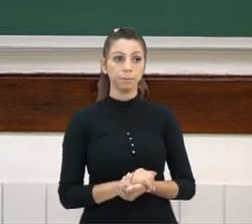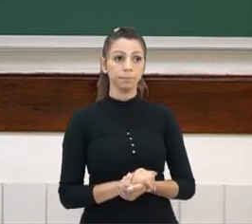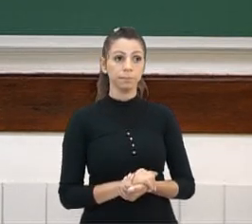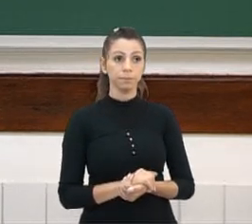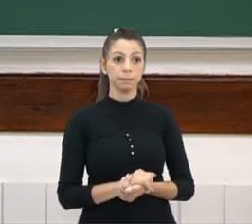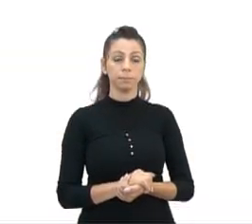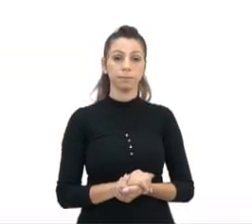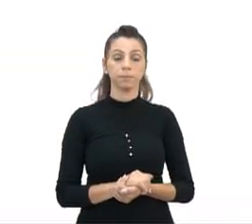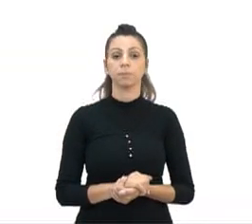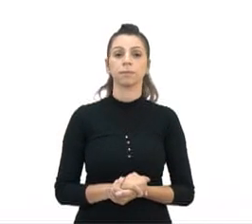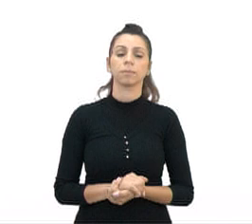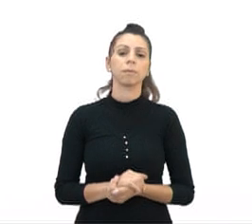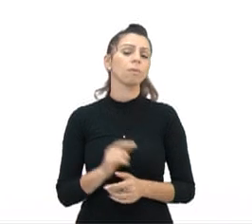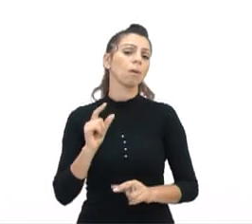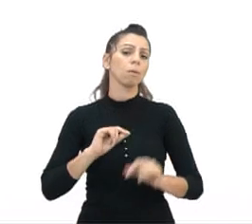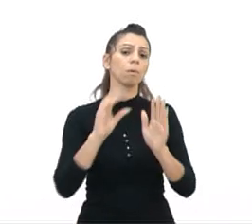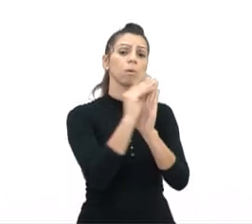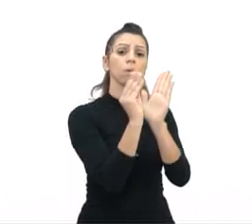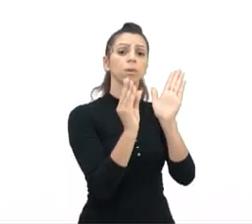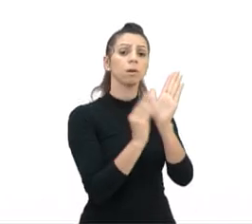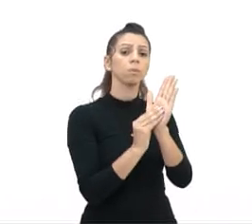Então,